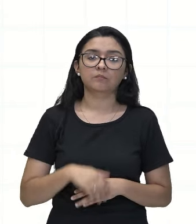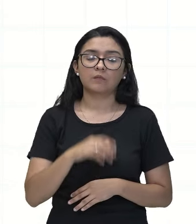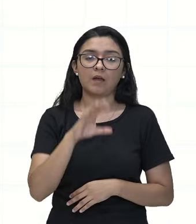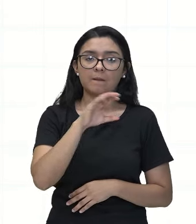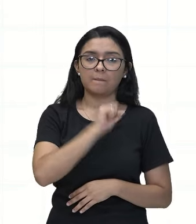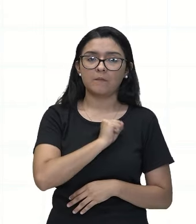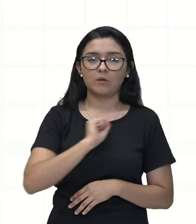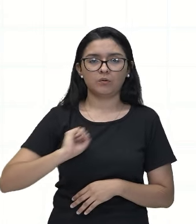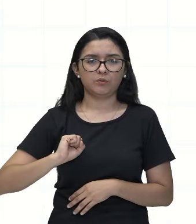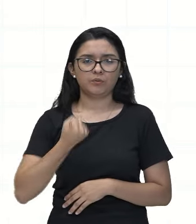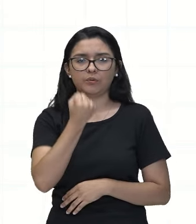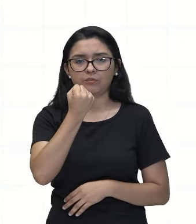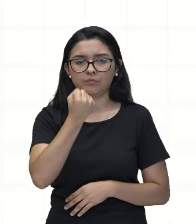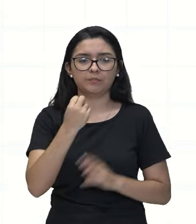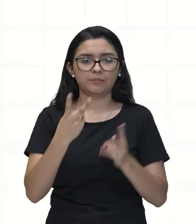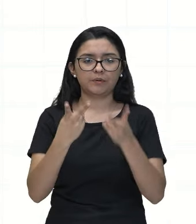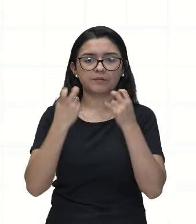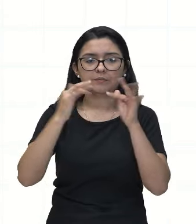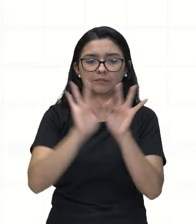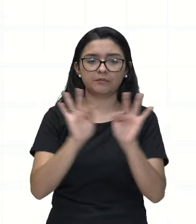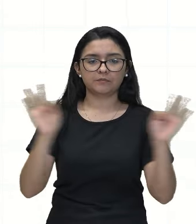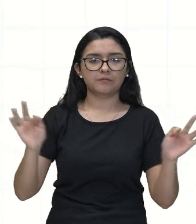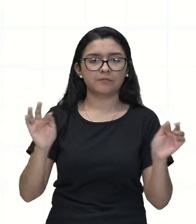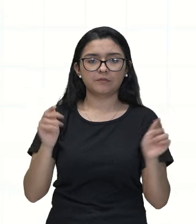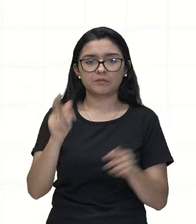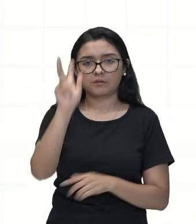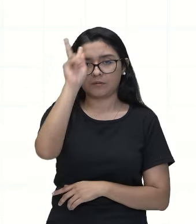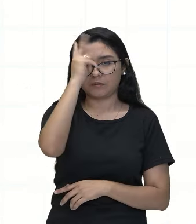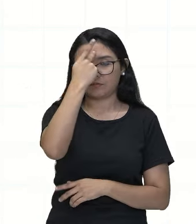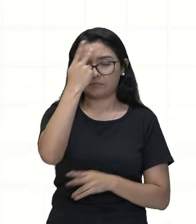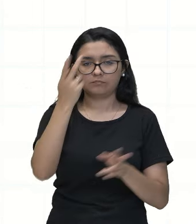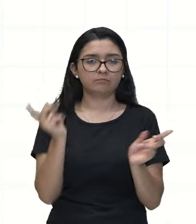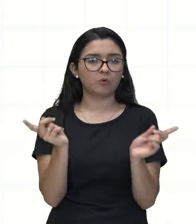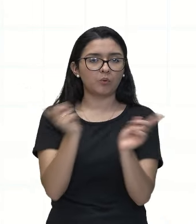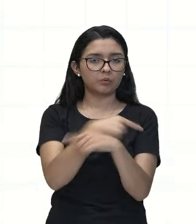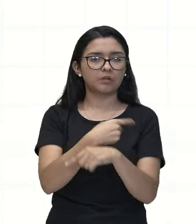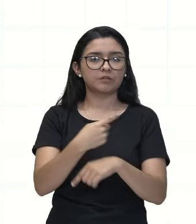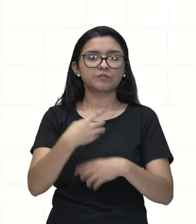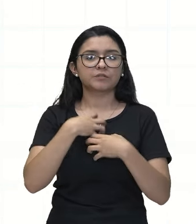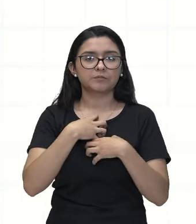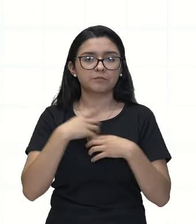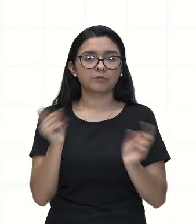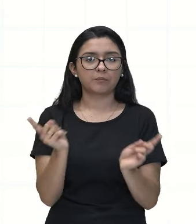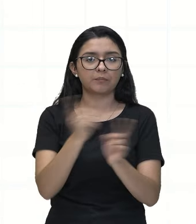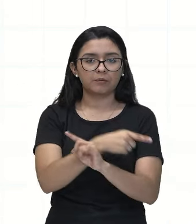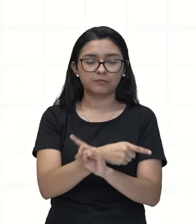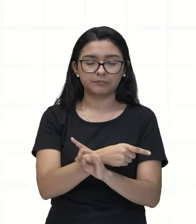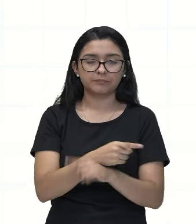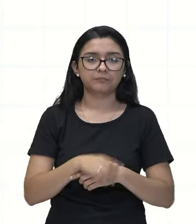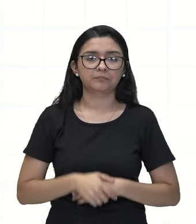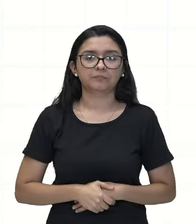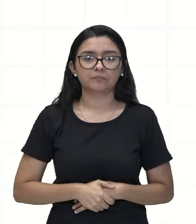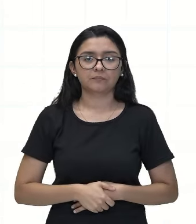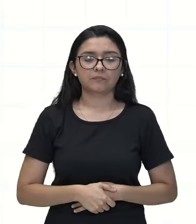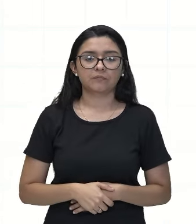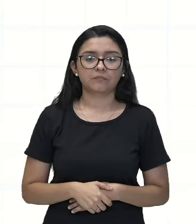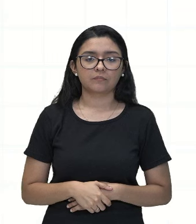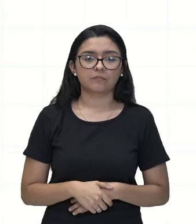ódio observem aqui né são ideias contrárias né são sentimentos opostos então